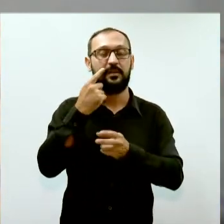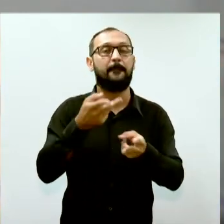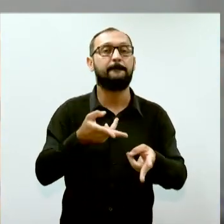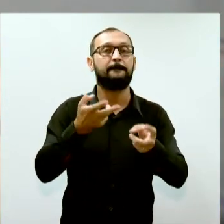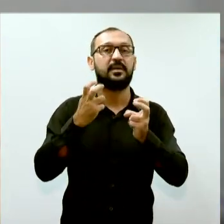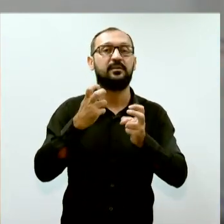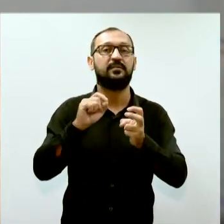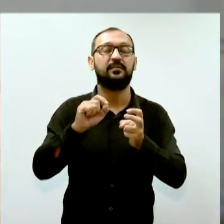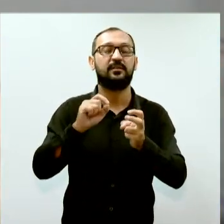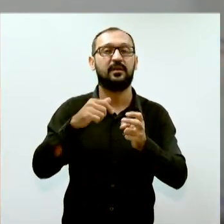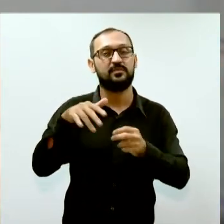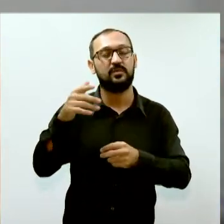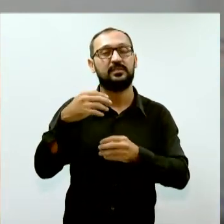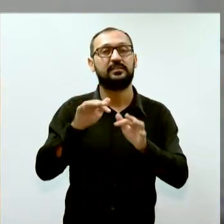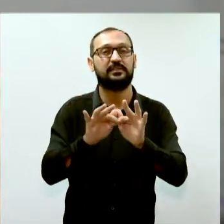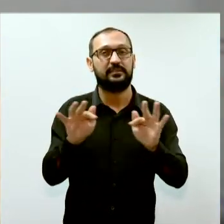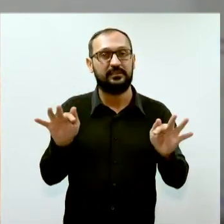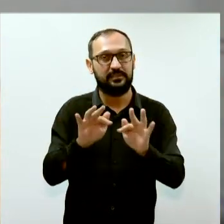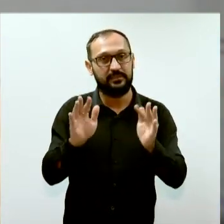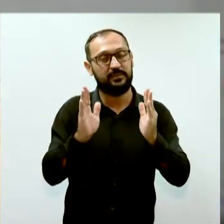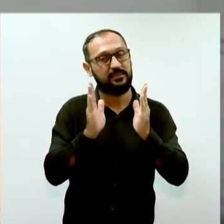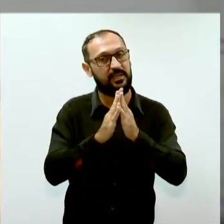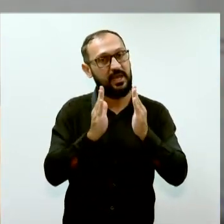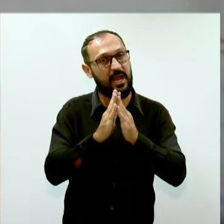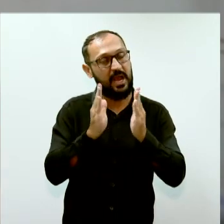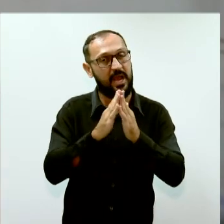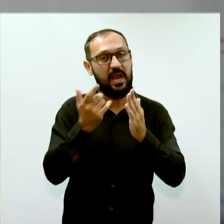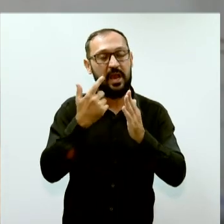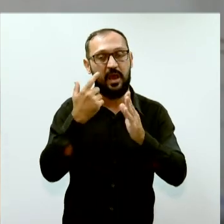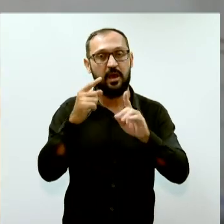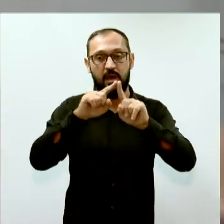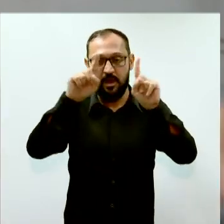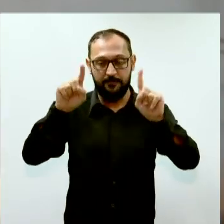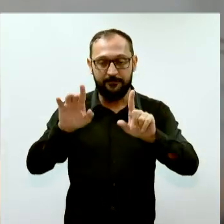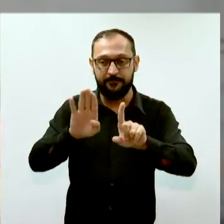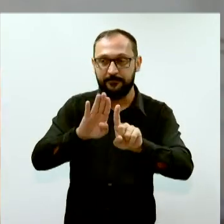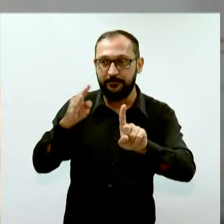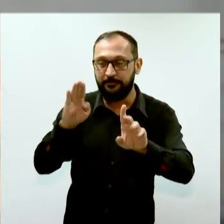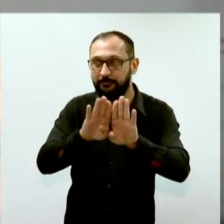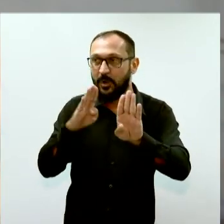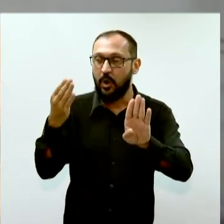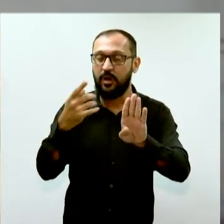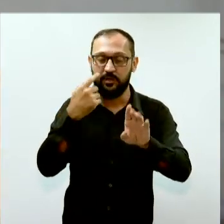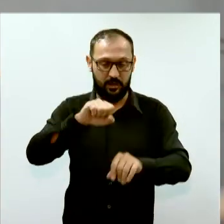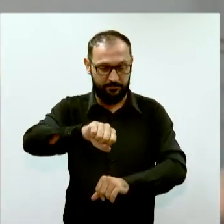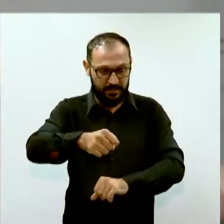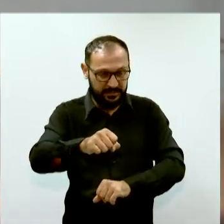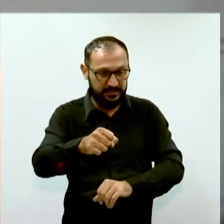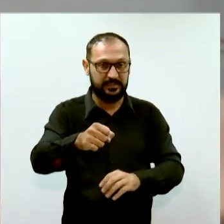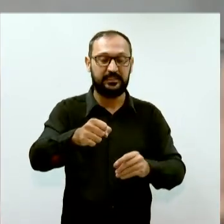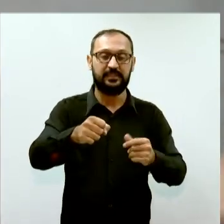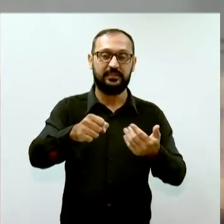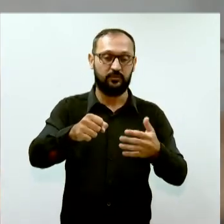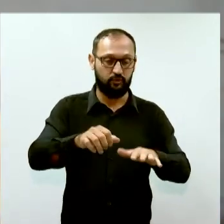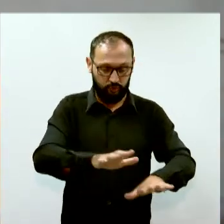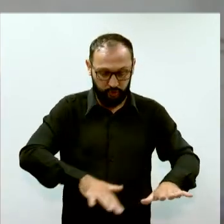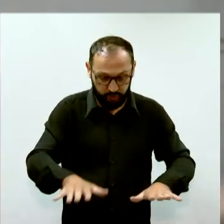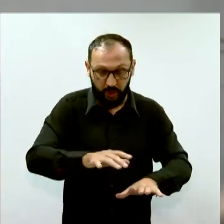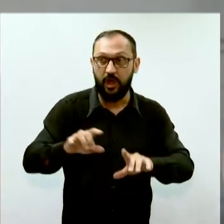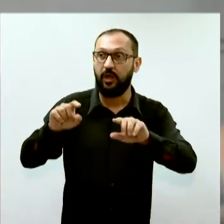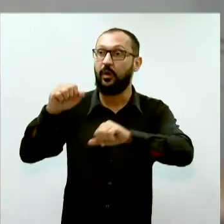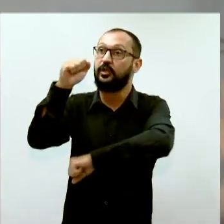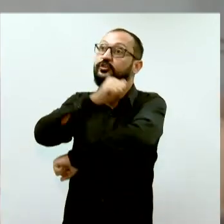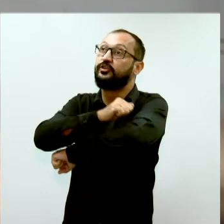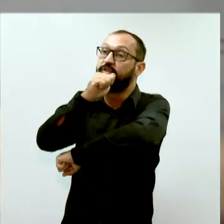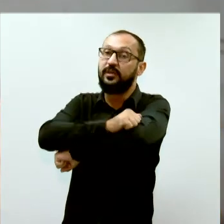vai se dando conta que mesmo as coisas mais banais da sua casa, a porta, a fechadura, a maçaneta, o